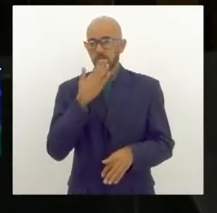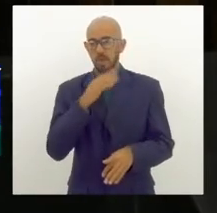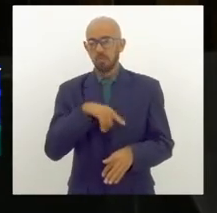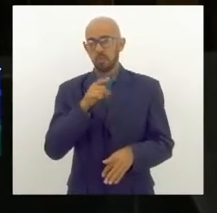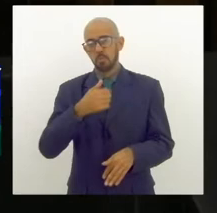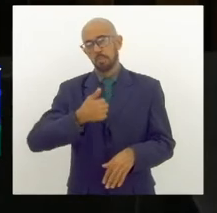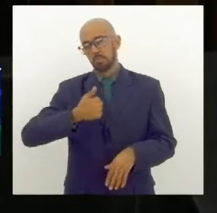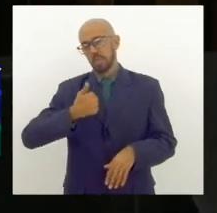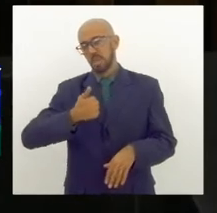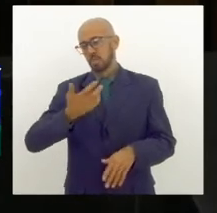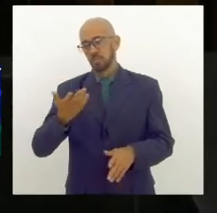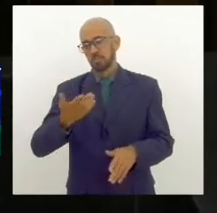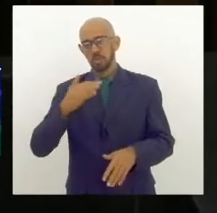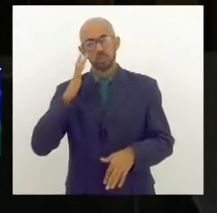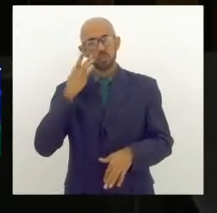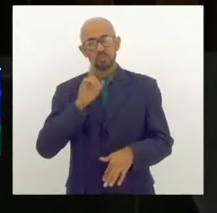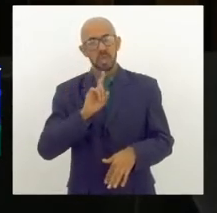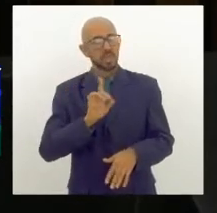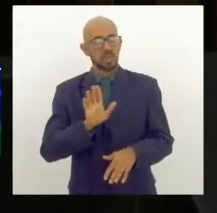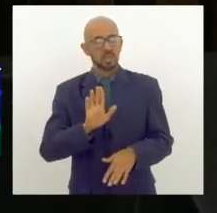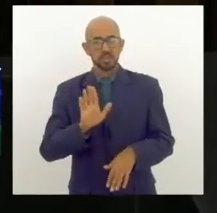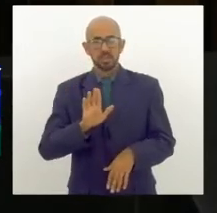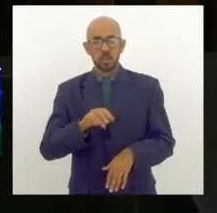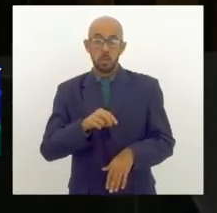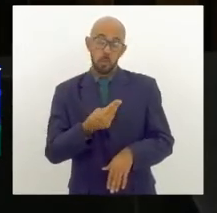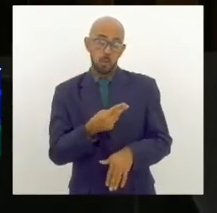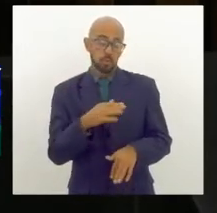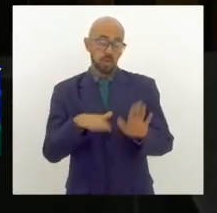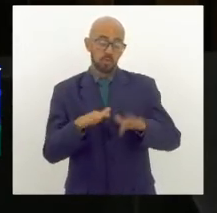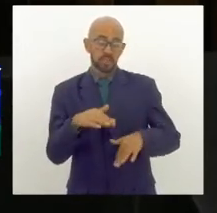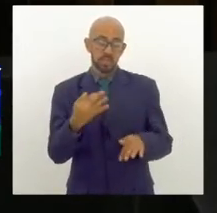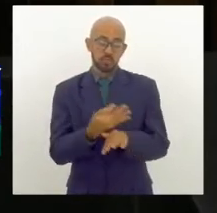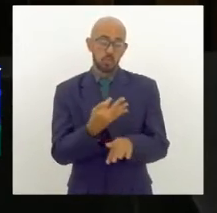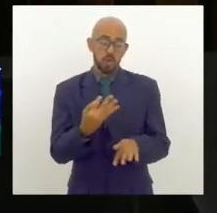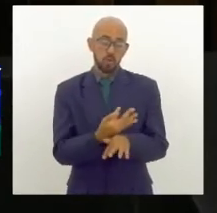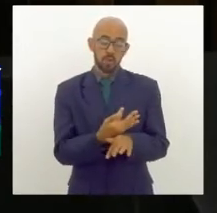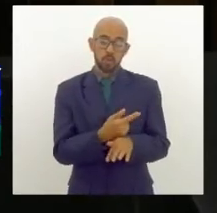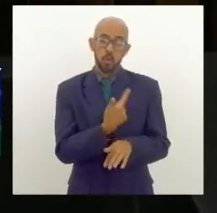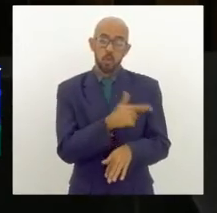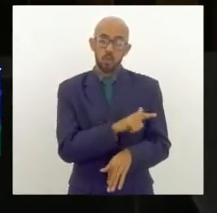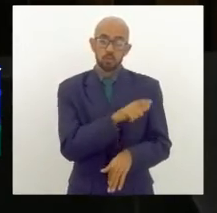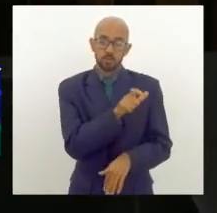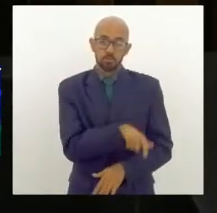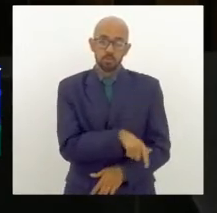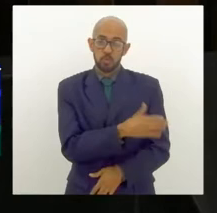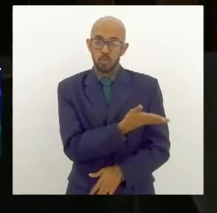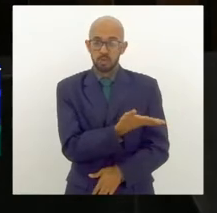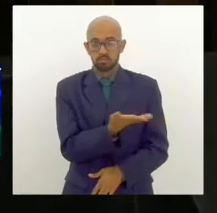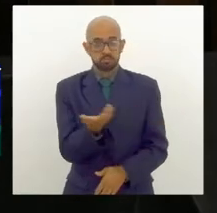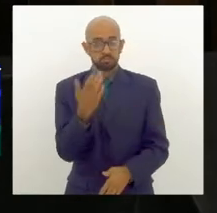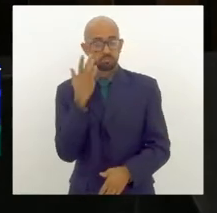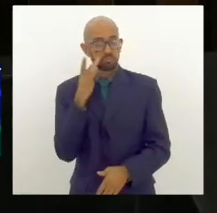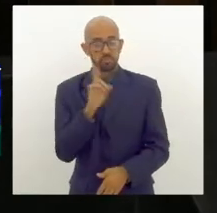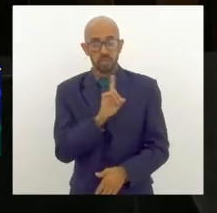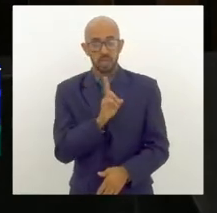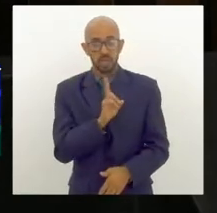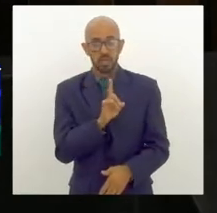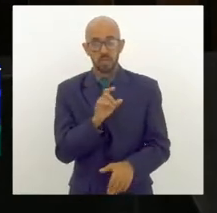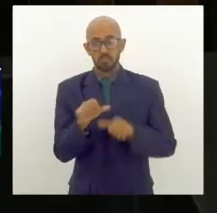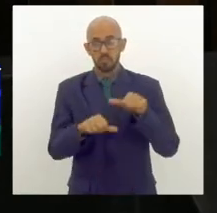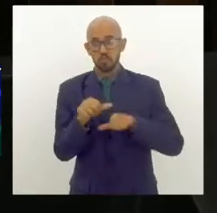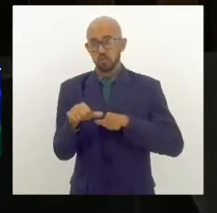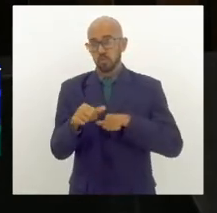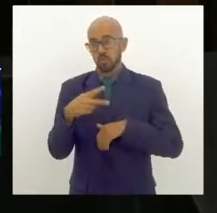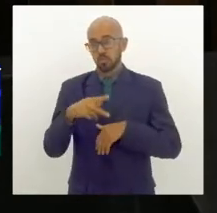mas talvez ele não tenha aguentado o convívio com certas figuras ali do PSOL, foi embora, foi para o PSB, que